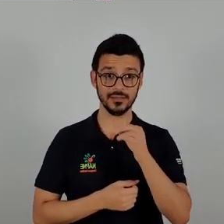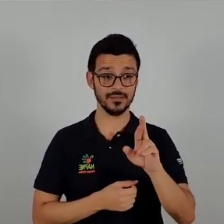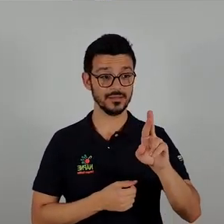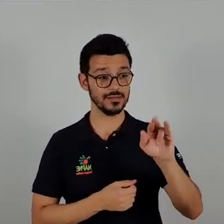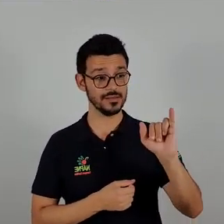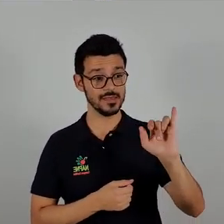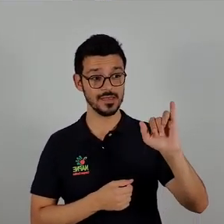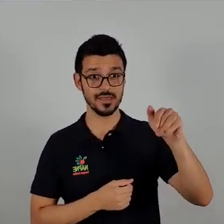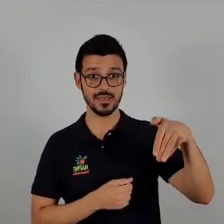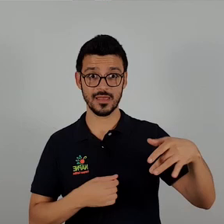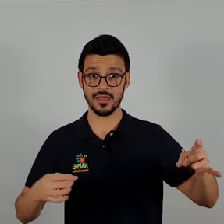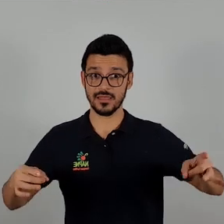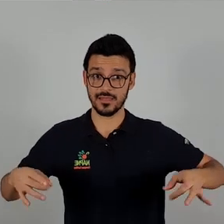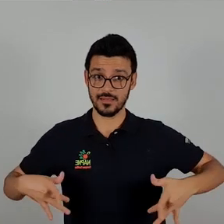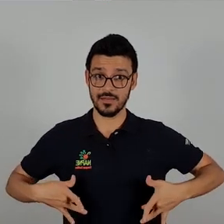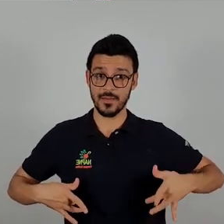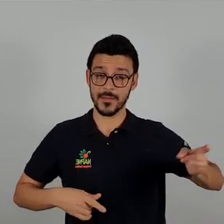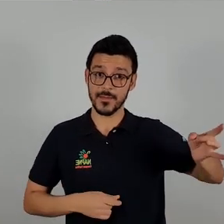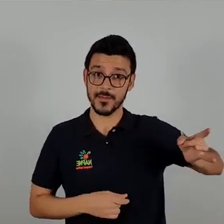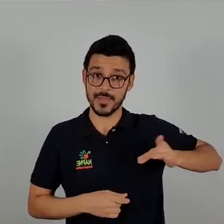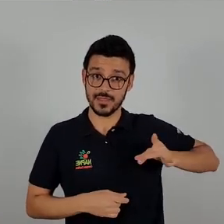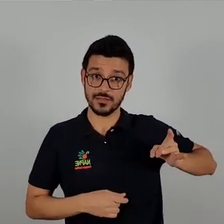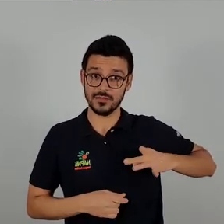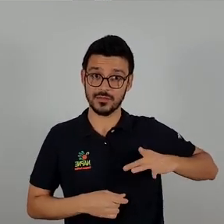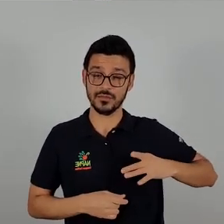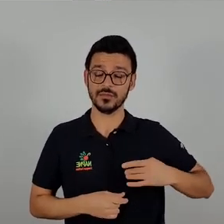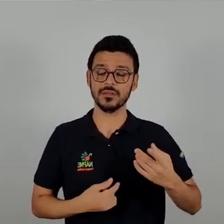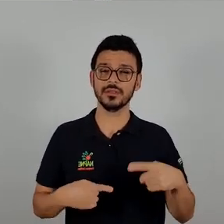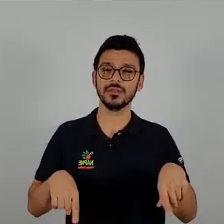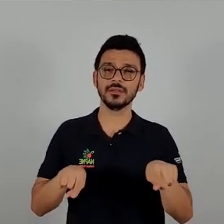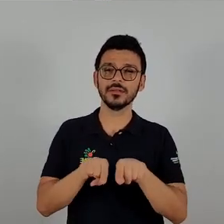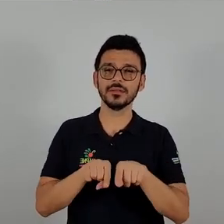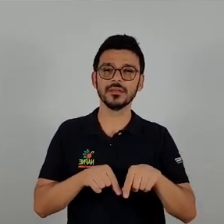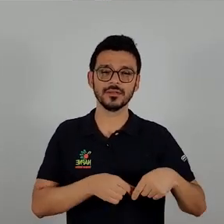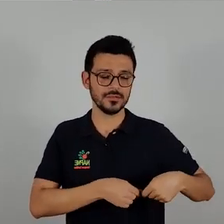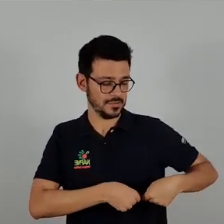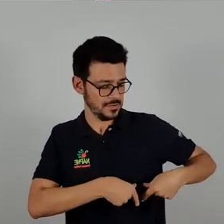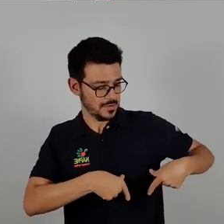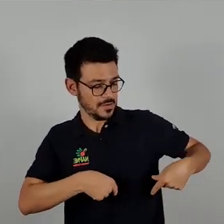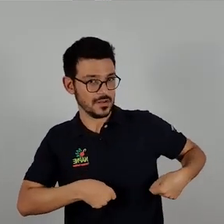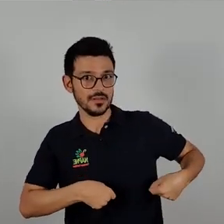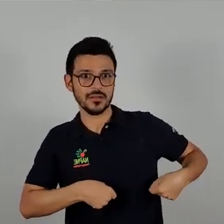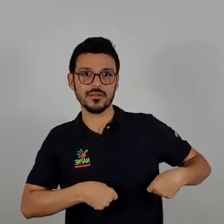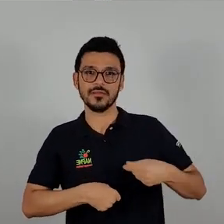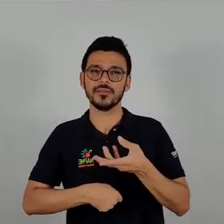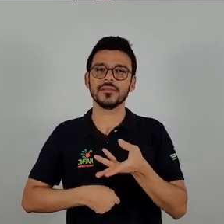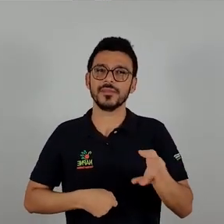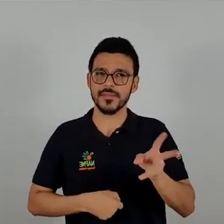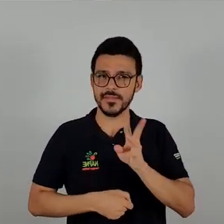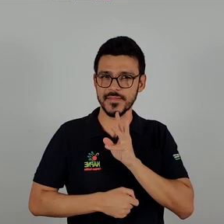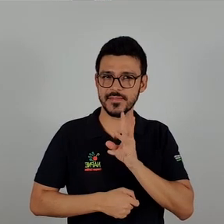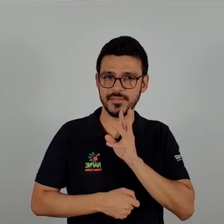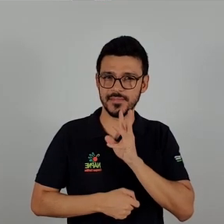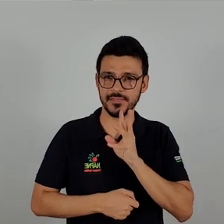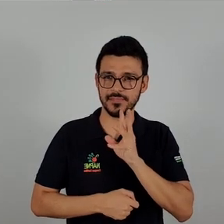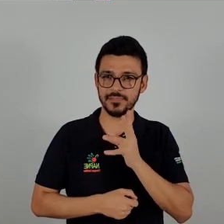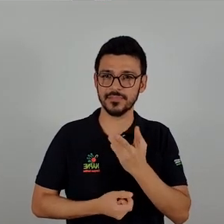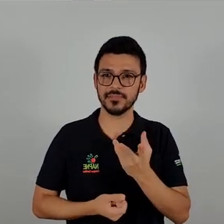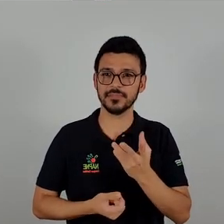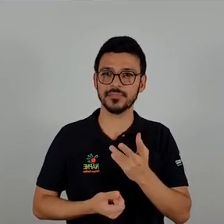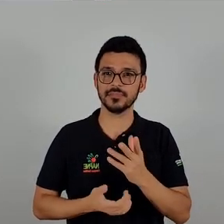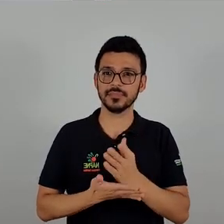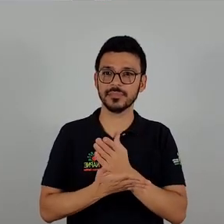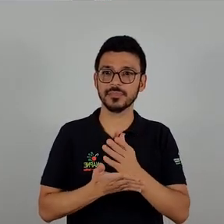Qual que é o... Raiva. Muito bem, Osmar, Célia, Maria Isabel, obrigado. Isso aí. Então a raiva, ira,